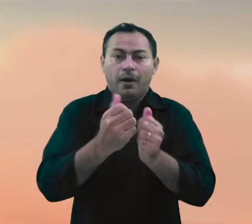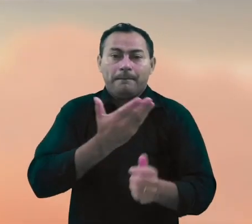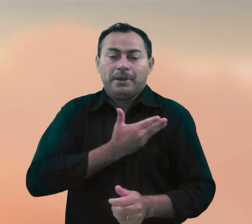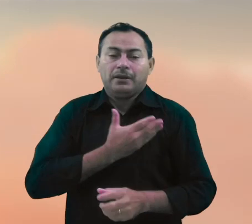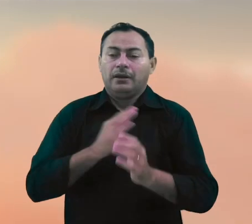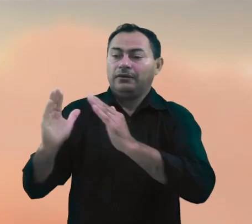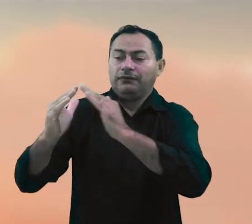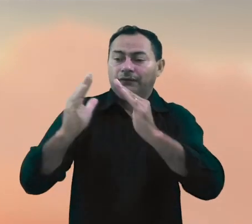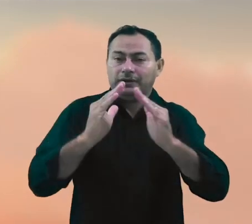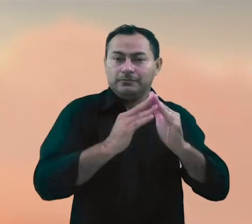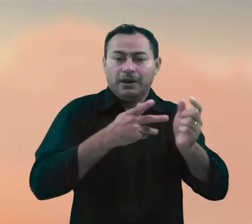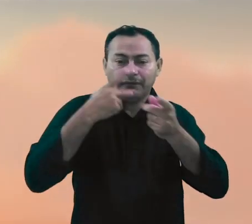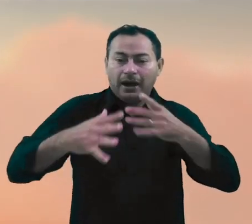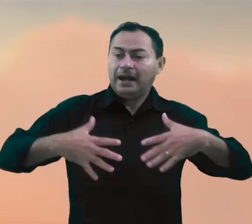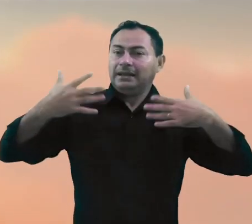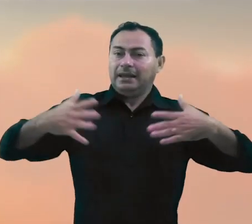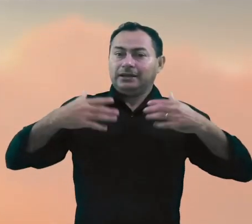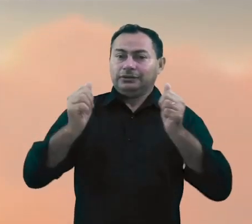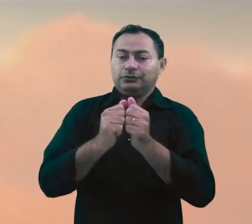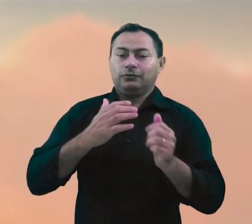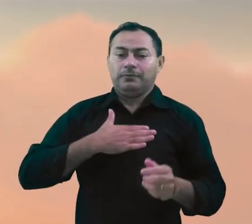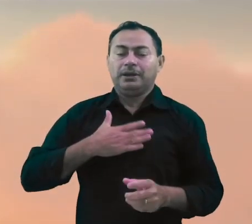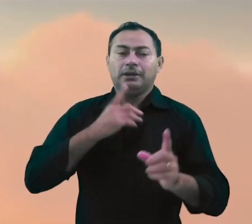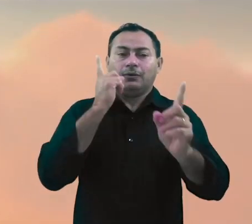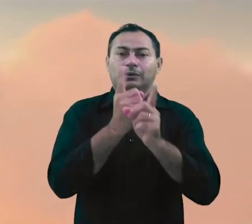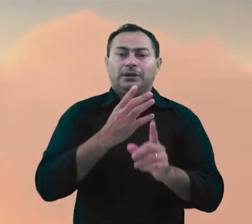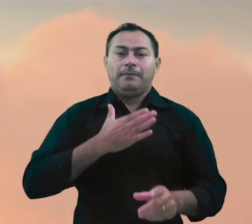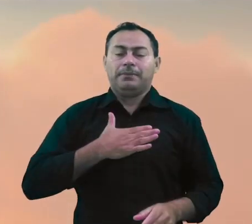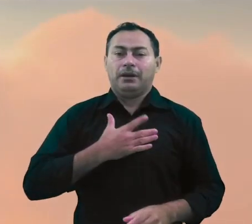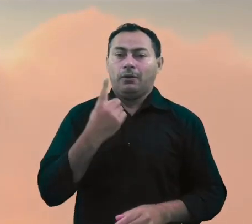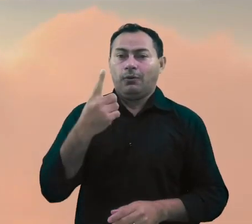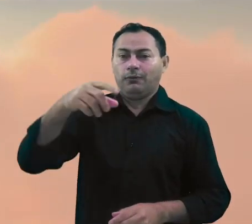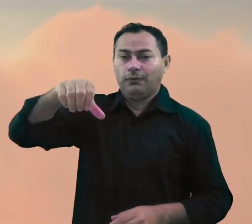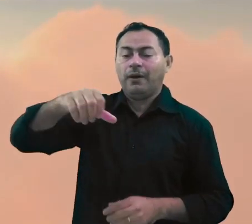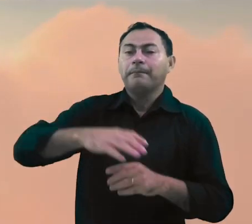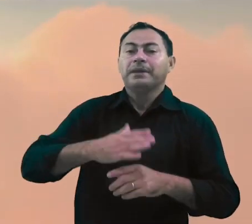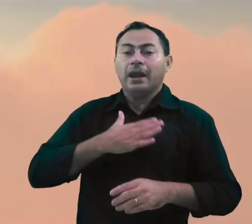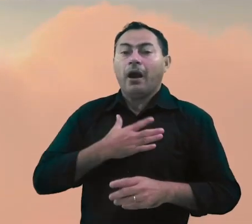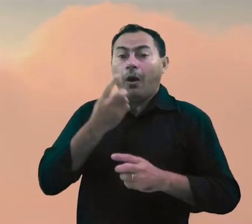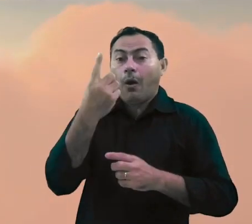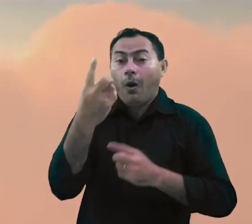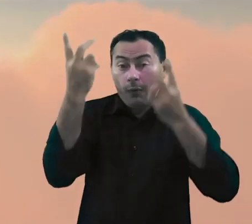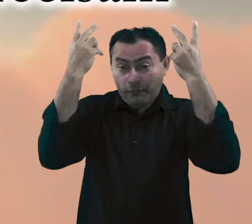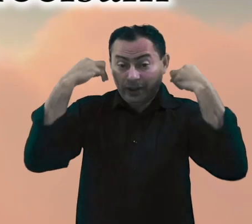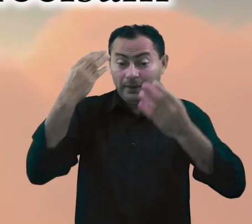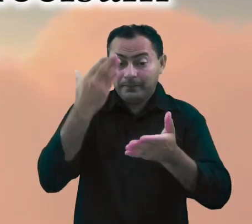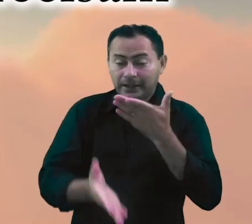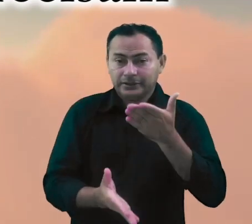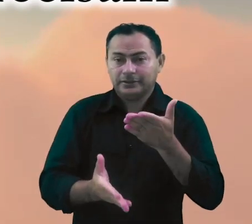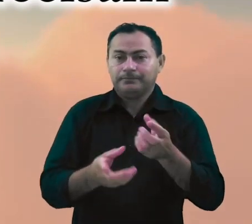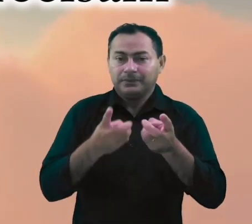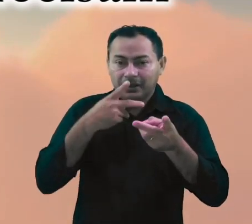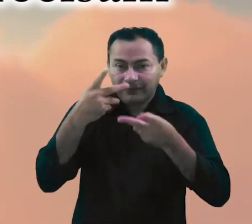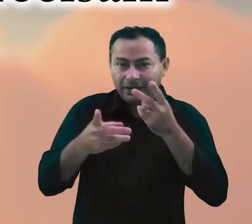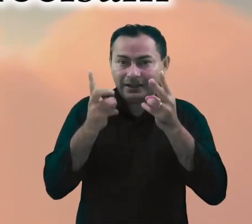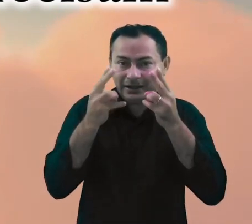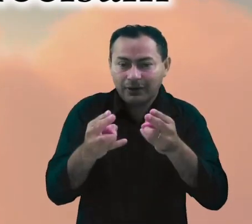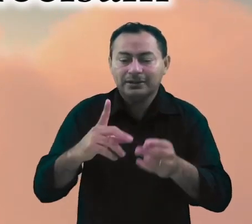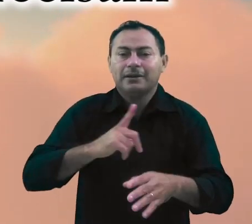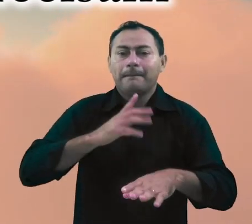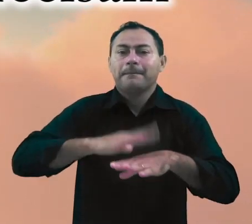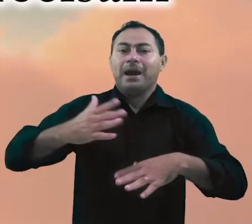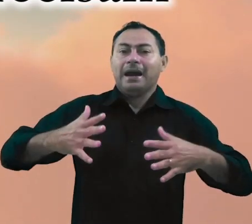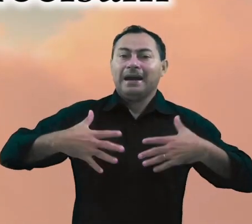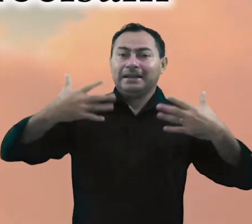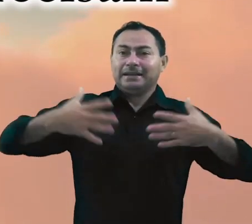seus amigos e vizinhos e diz: Alegrem-se comigo, pois encontrei minha ovelha perdida. Eu lhes digo que da mesma